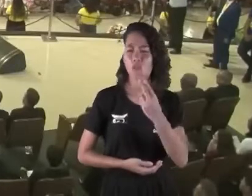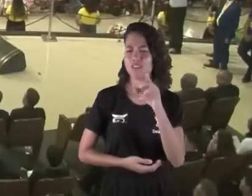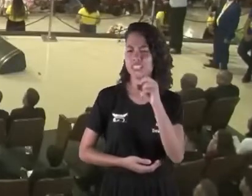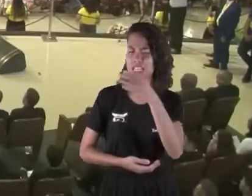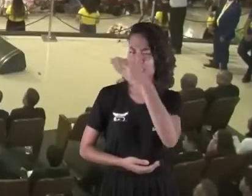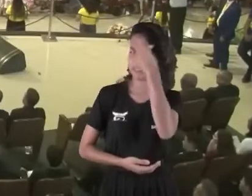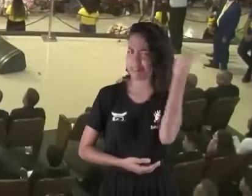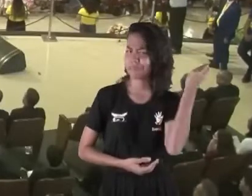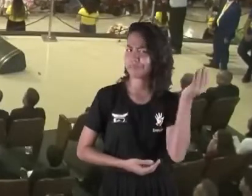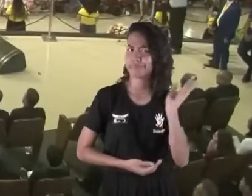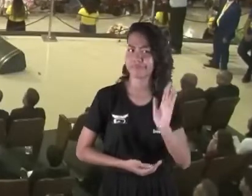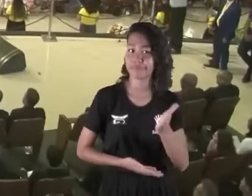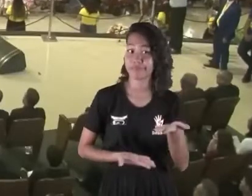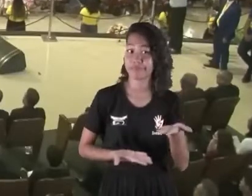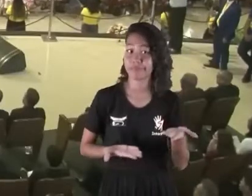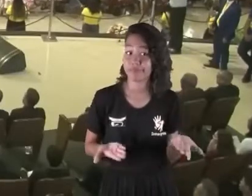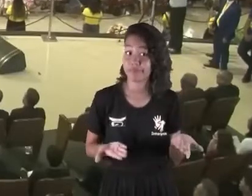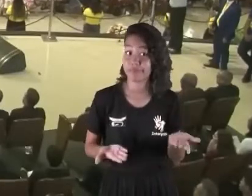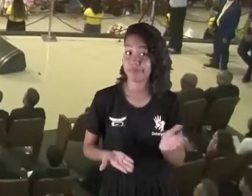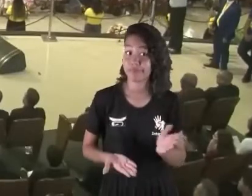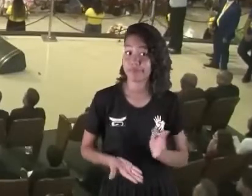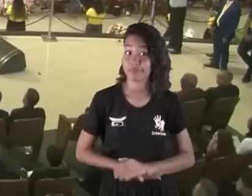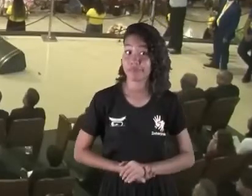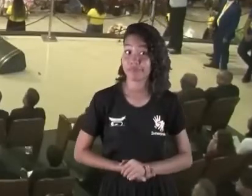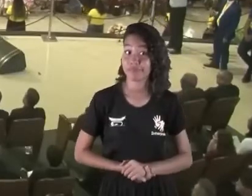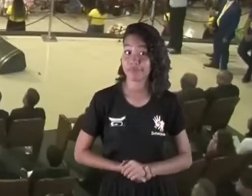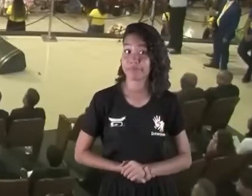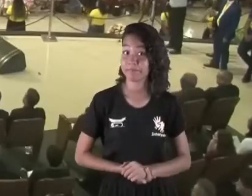do quando?